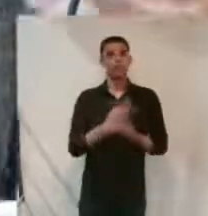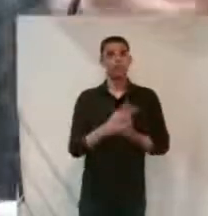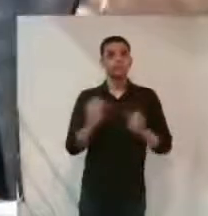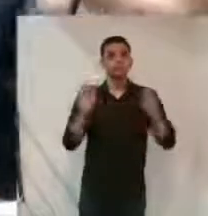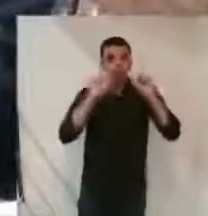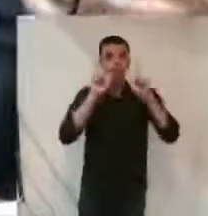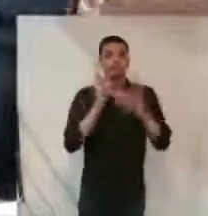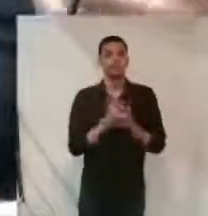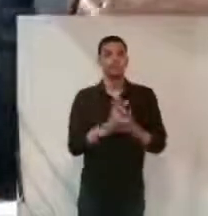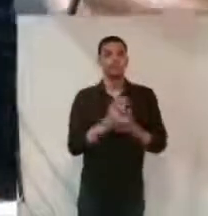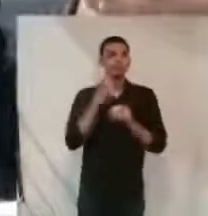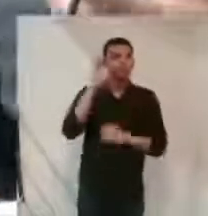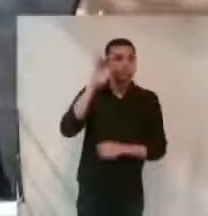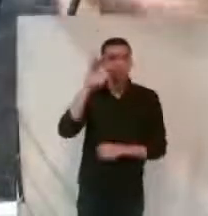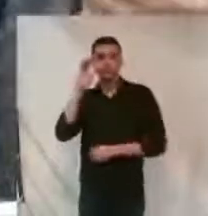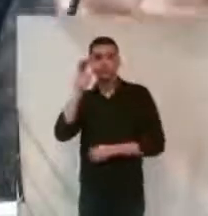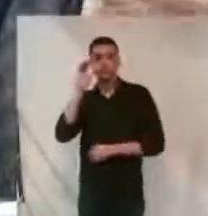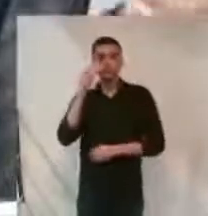todos.